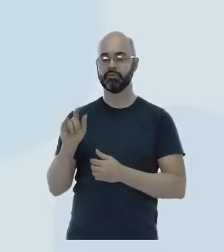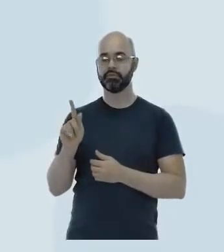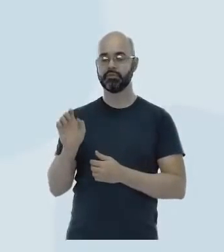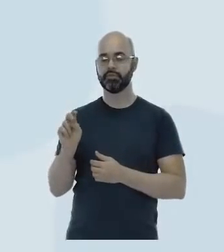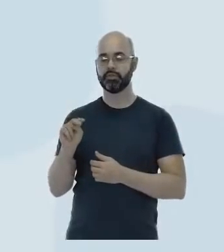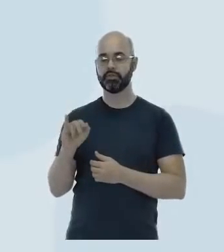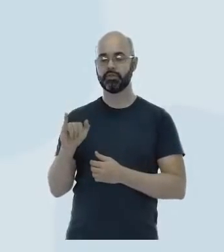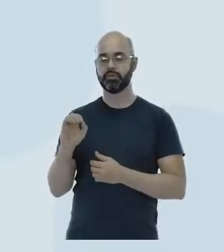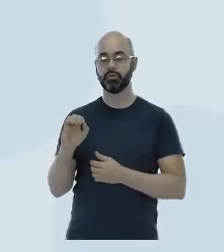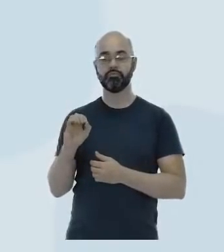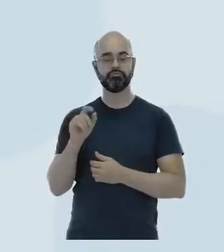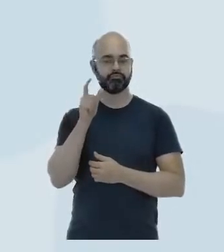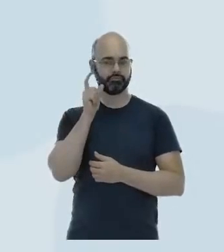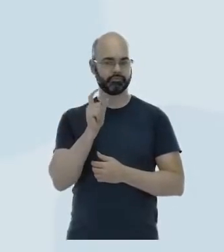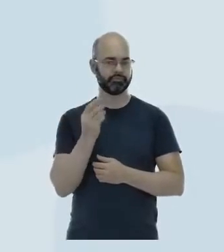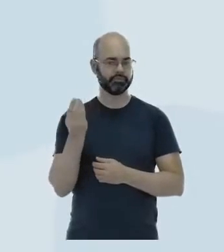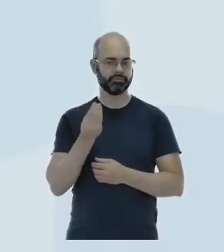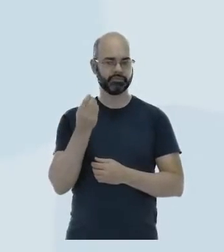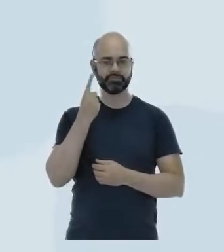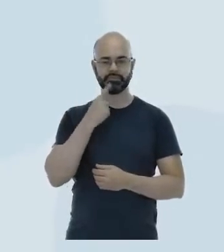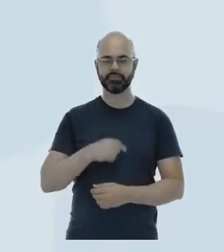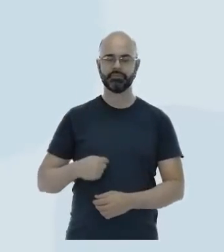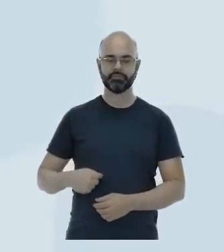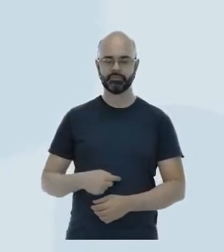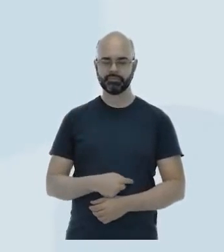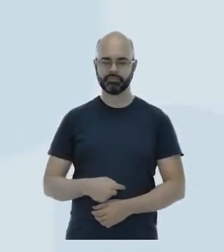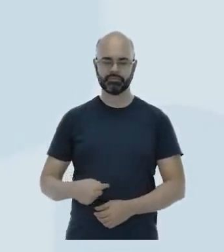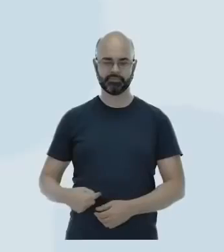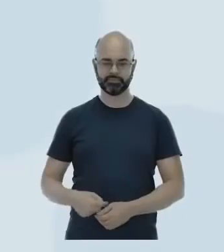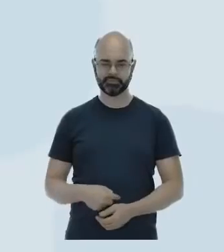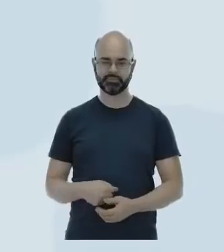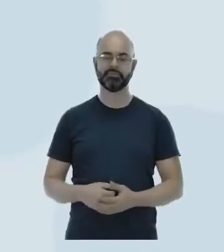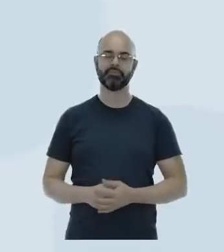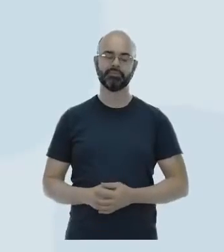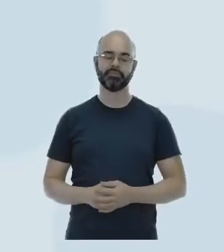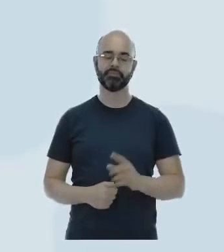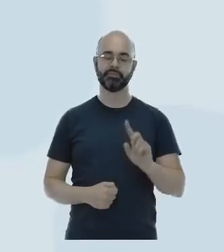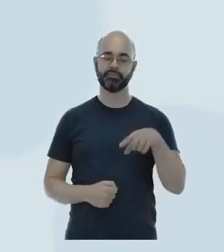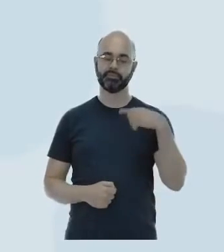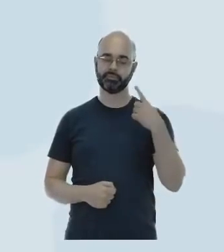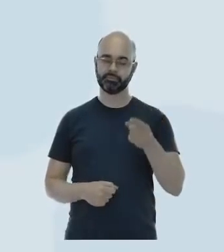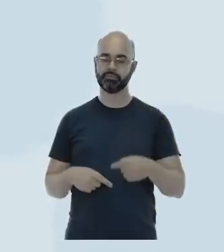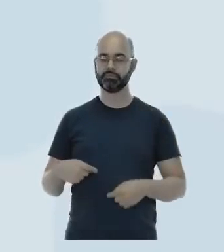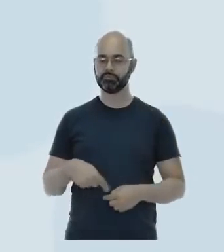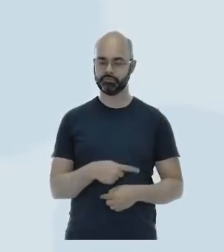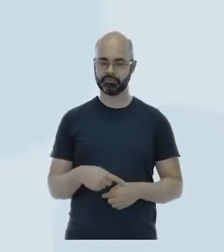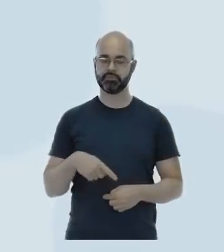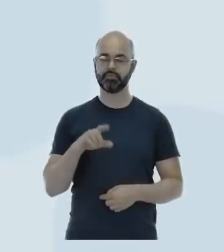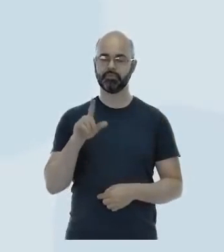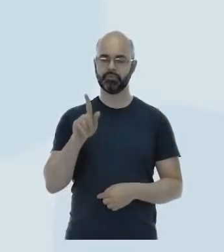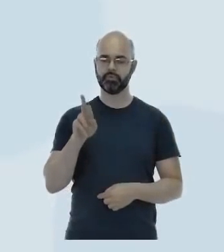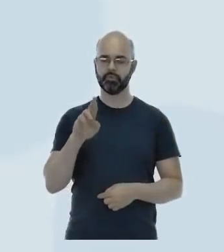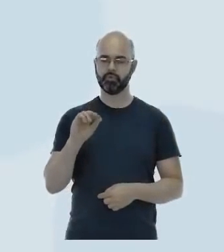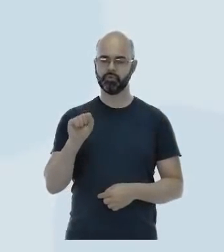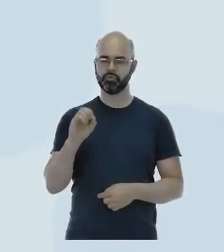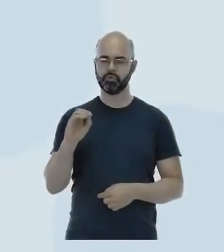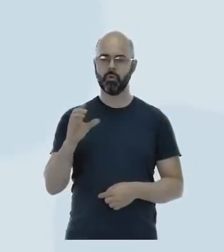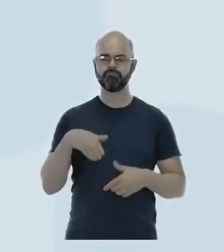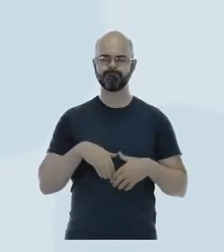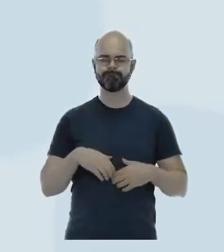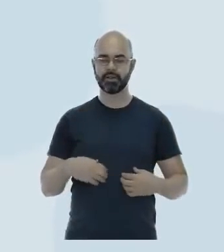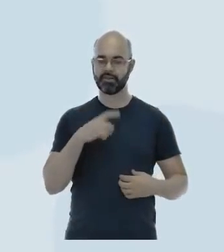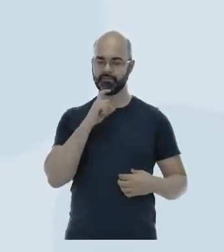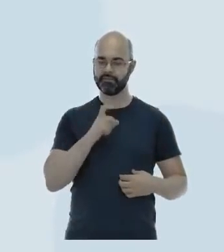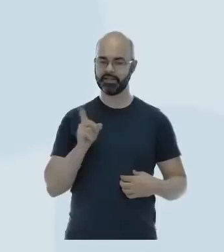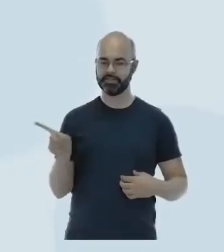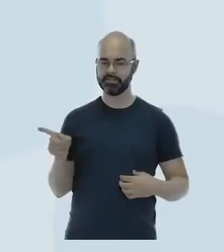Olha só que interessante, só para terminar aqui a digestão, né? Depois a gente vai ter então o intestino grosso, aqui basicamente vai ser formado o